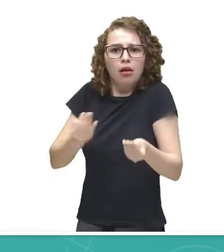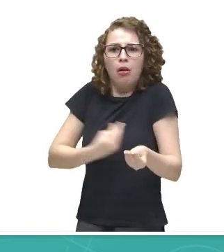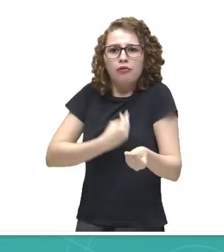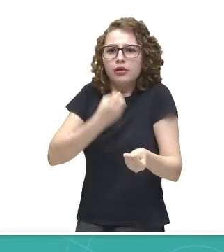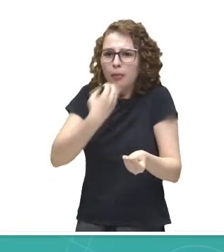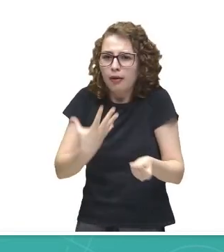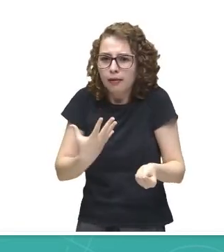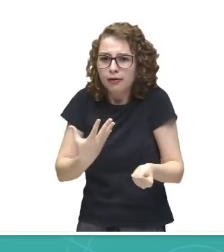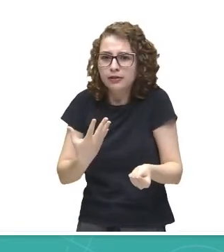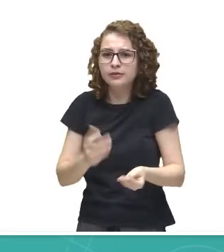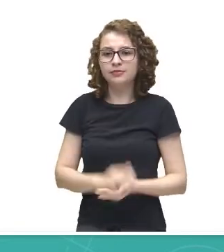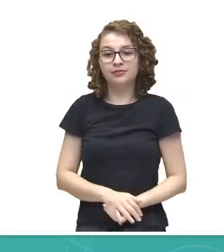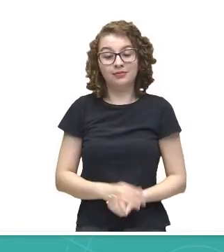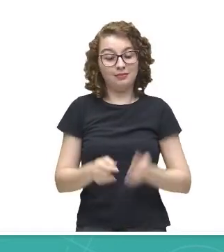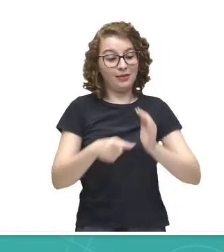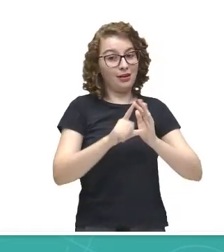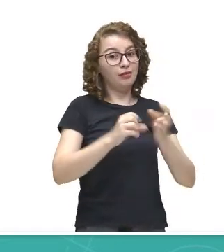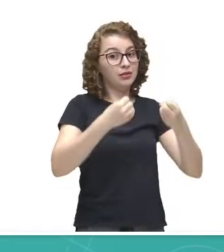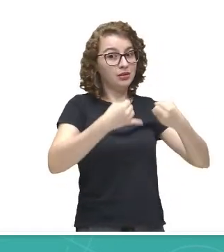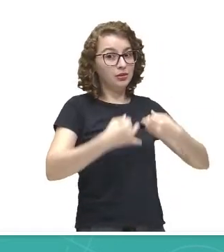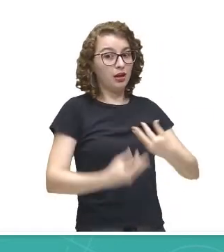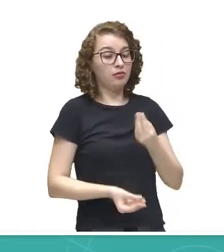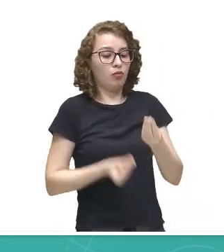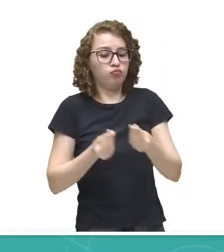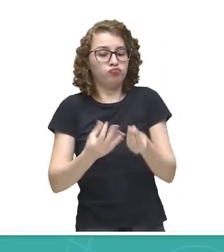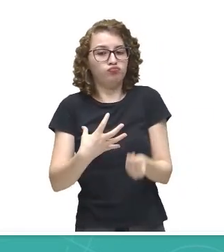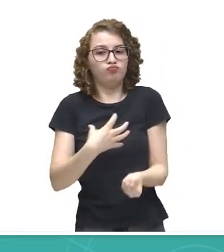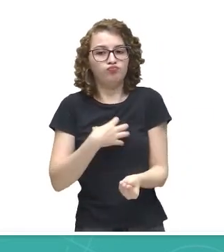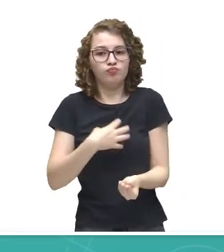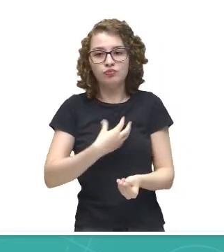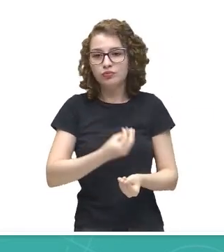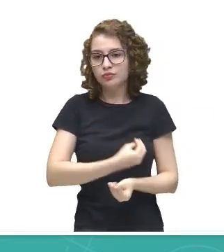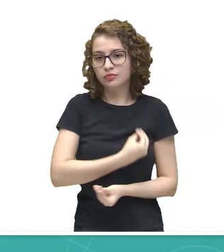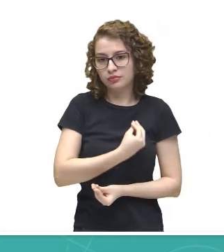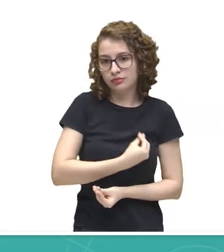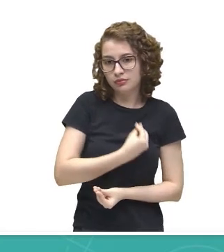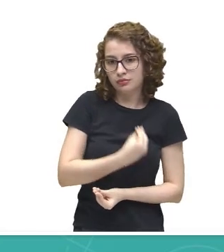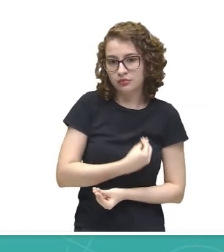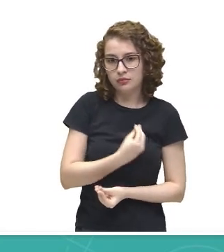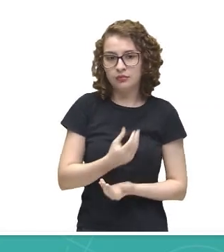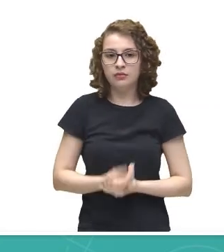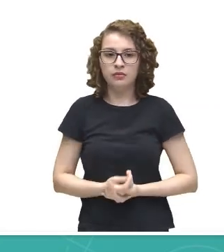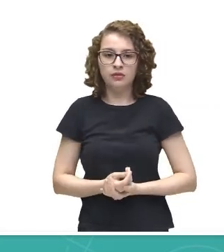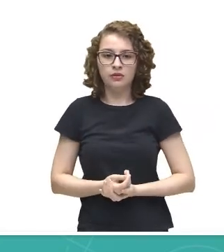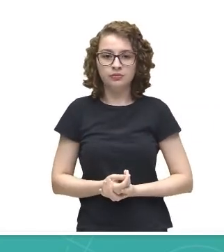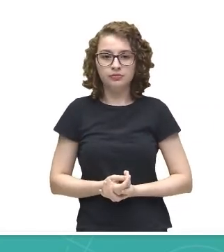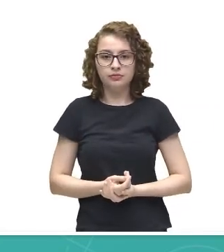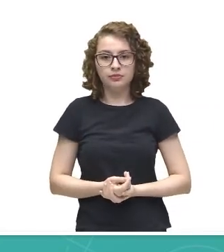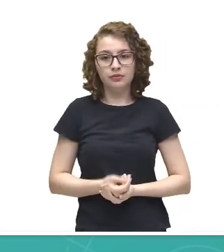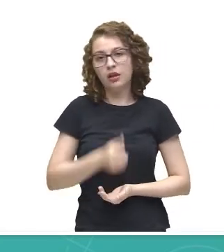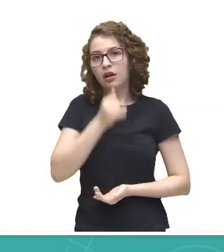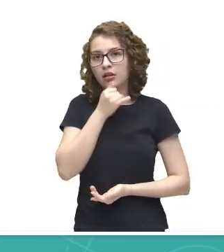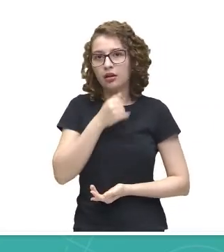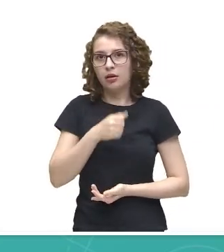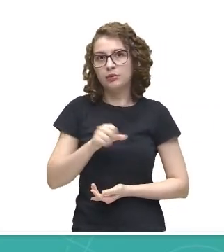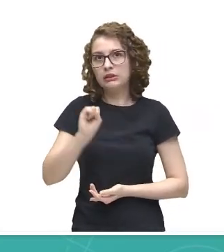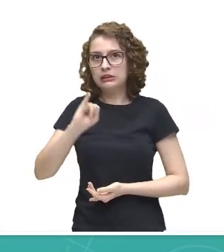aula, né? Tá relacionado ao nosso estilo de vida, ou seja, quando a gente é um indivíduo